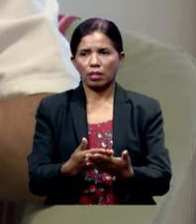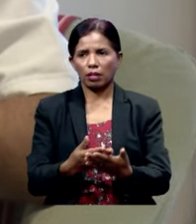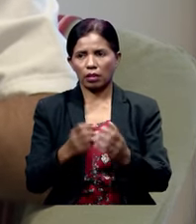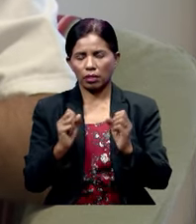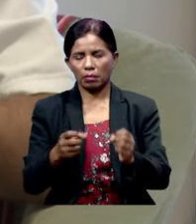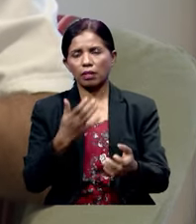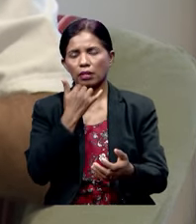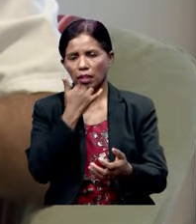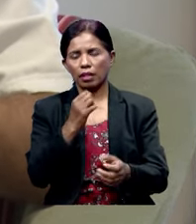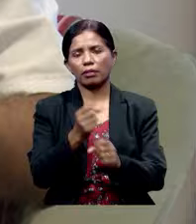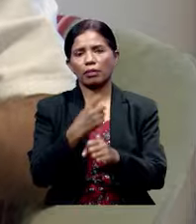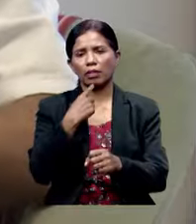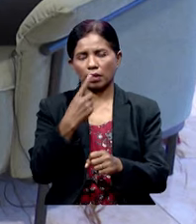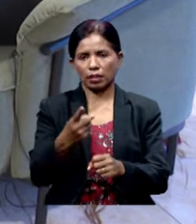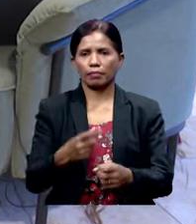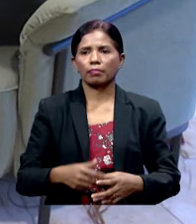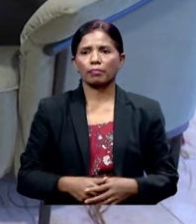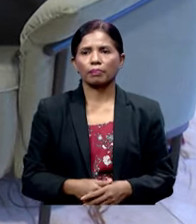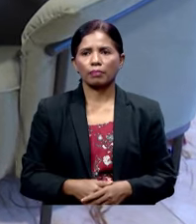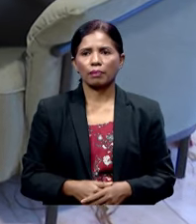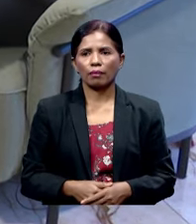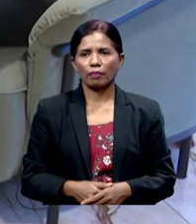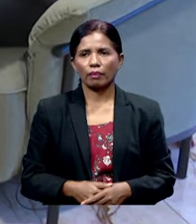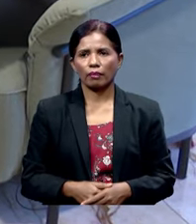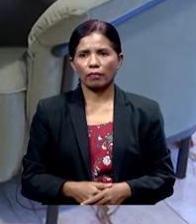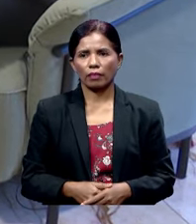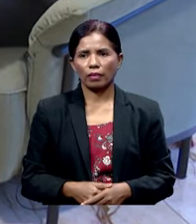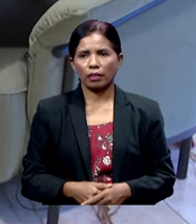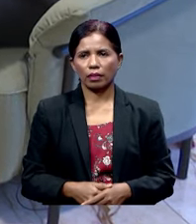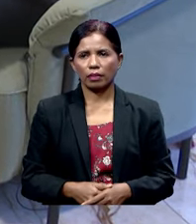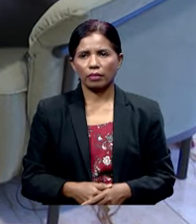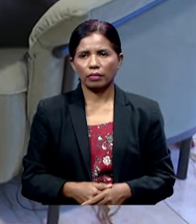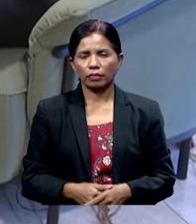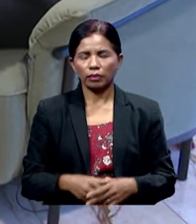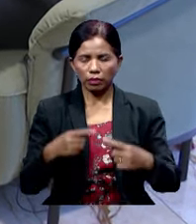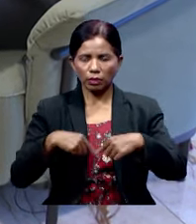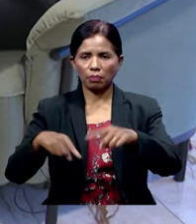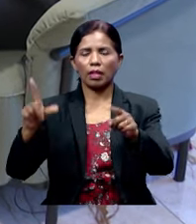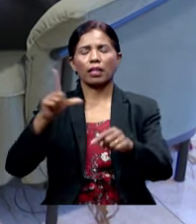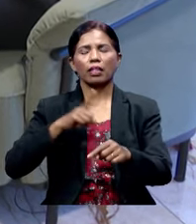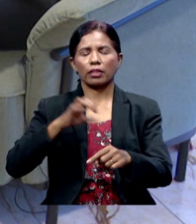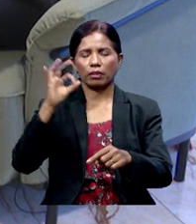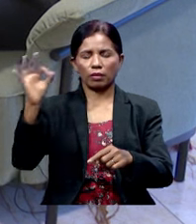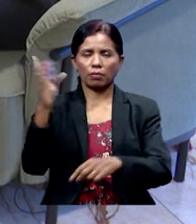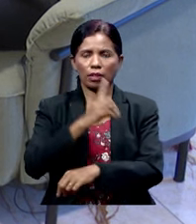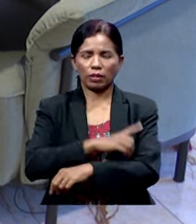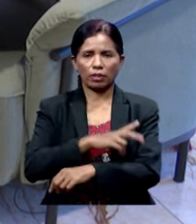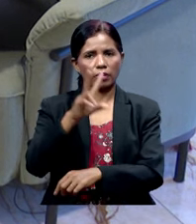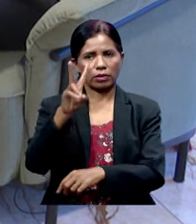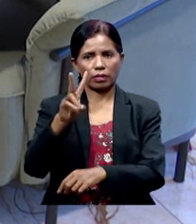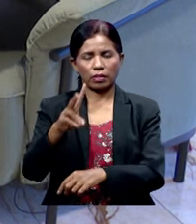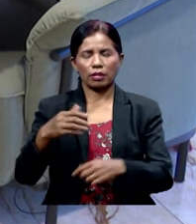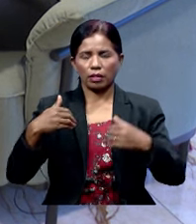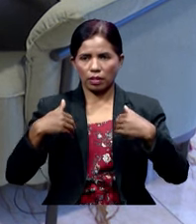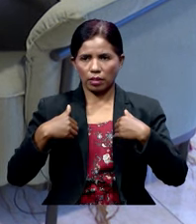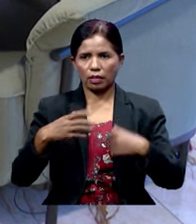mal e já foi para let foro E durante dois dias e tem planos para